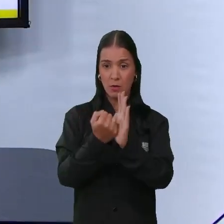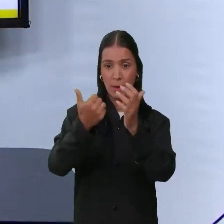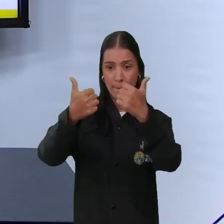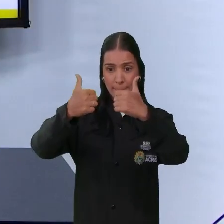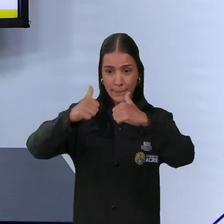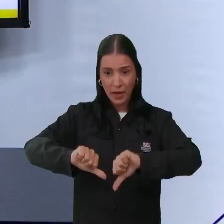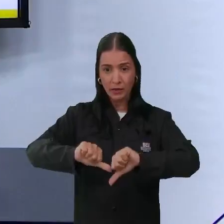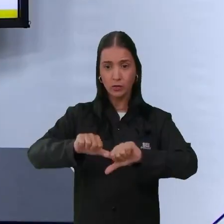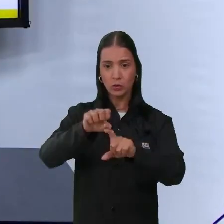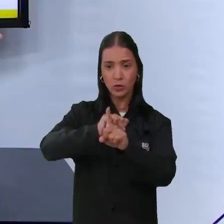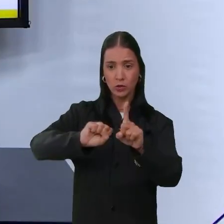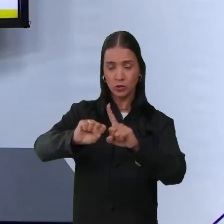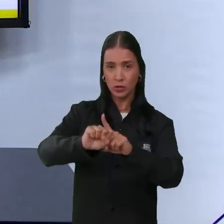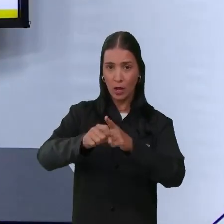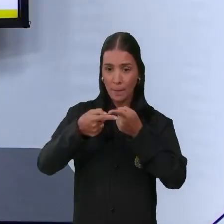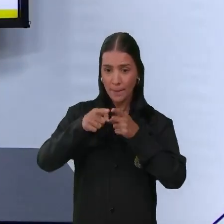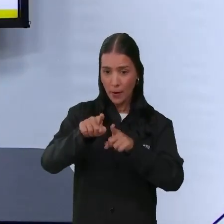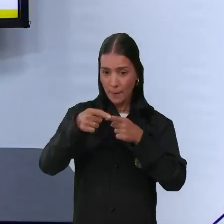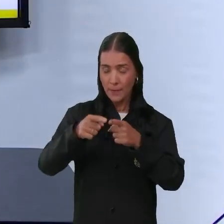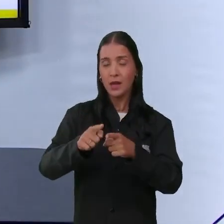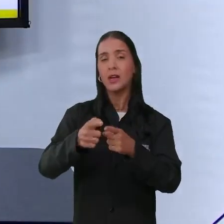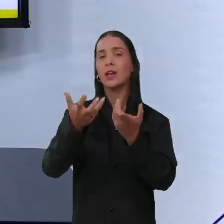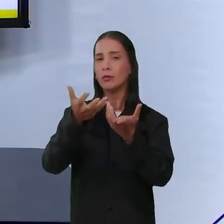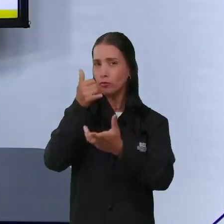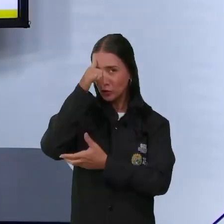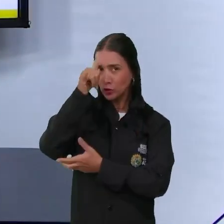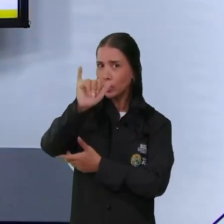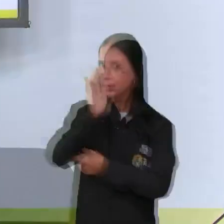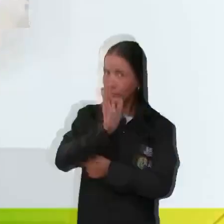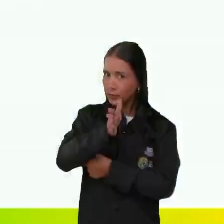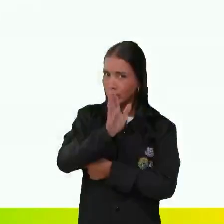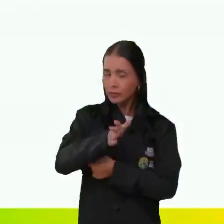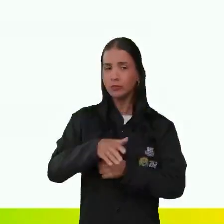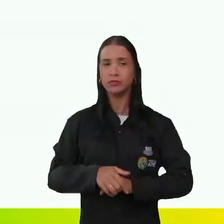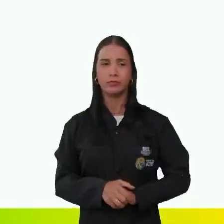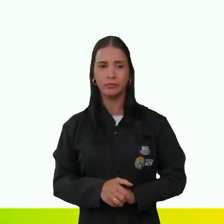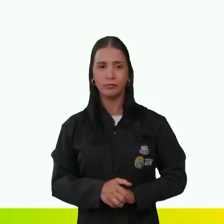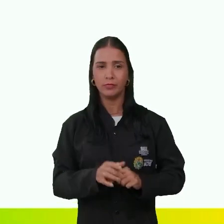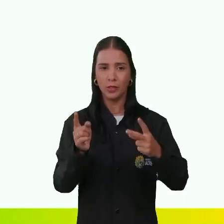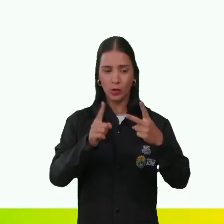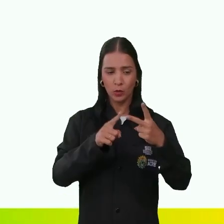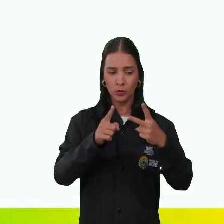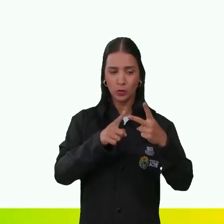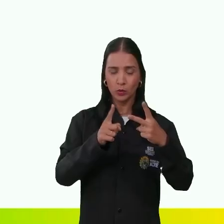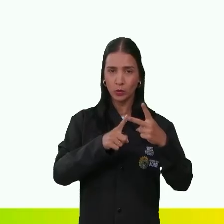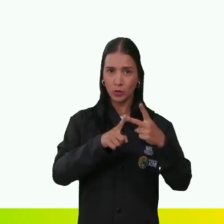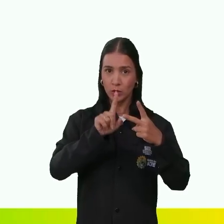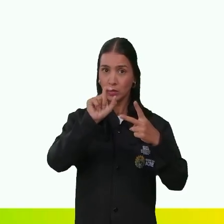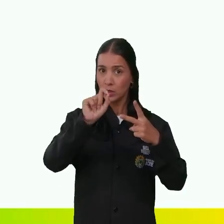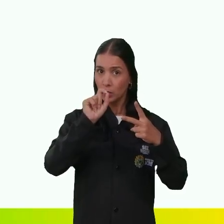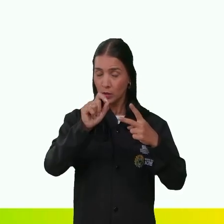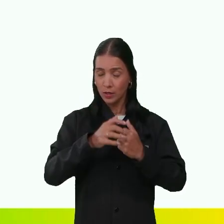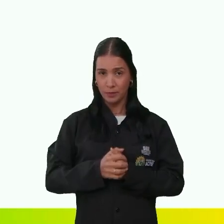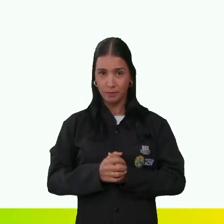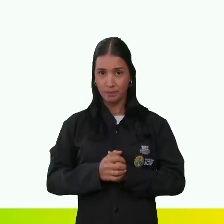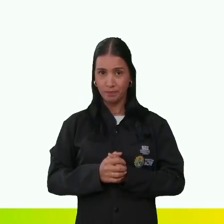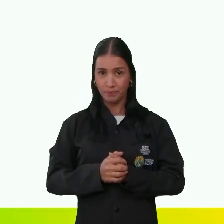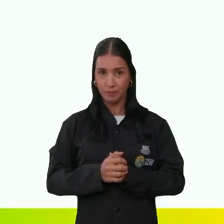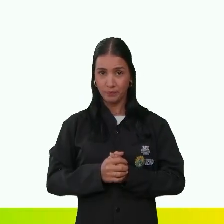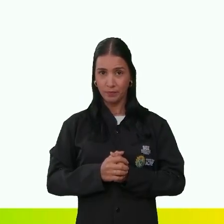incluindo, por exemplo, a questão da saúde. Bom, controle da natalidade. Isso aqui é um problema que tem relação